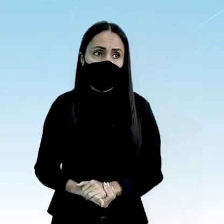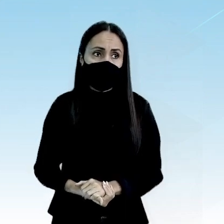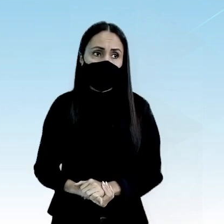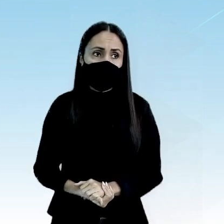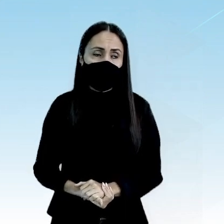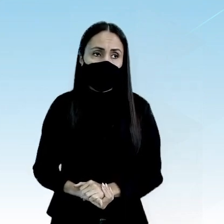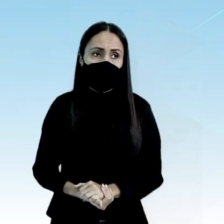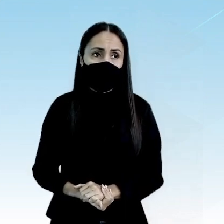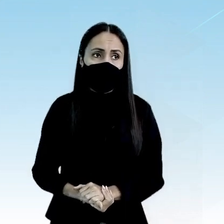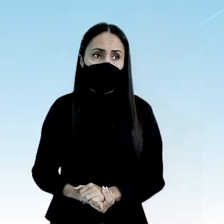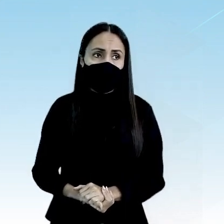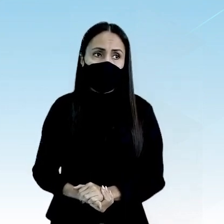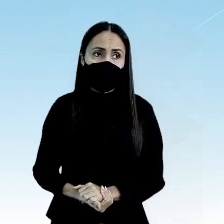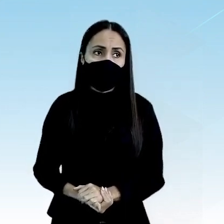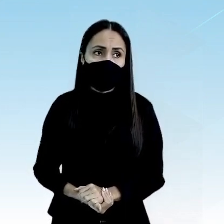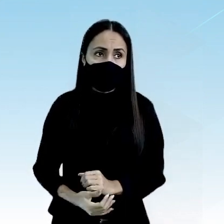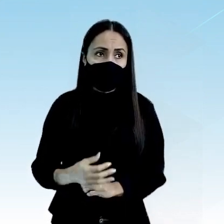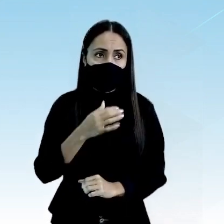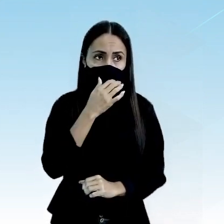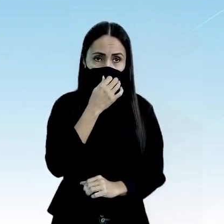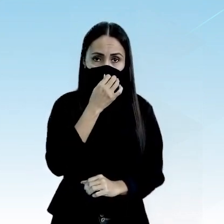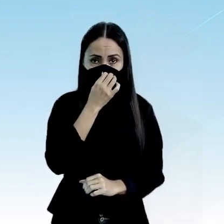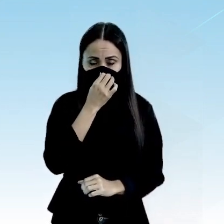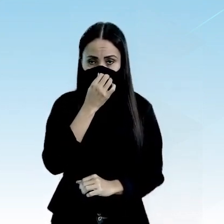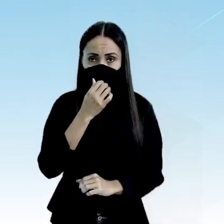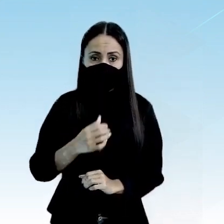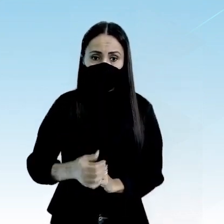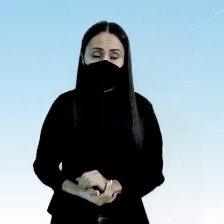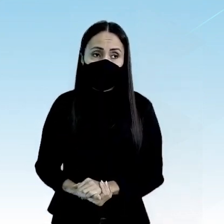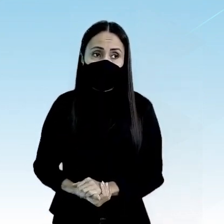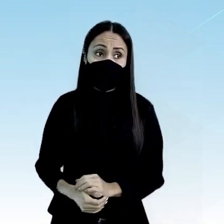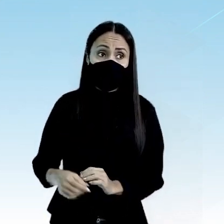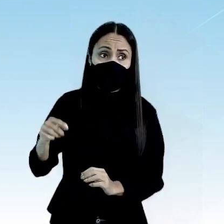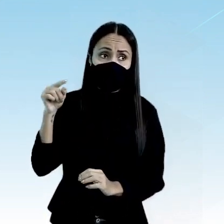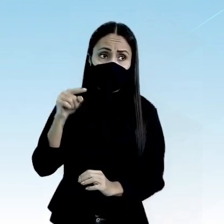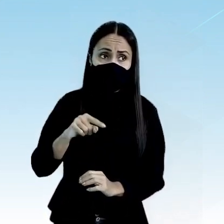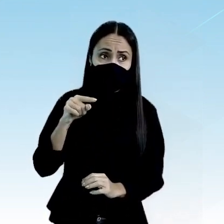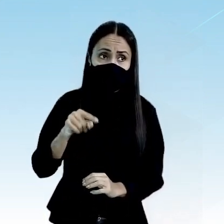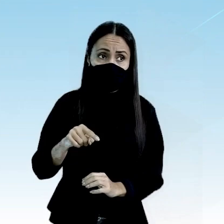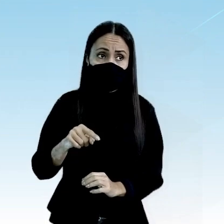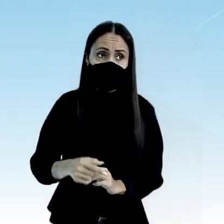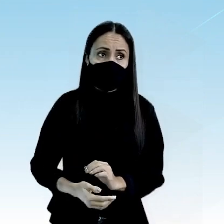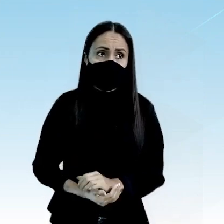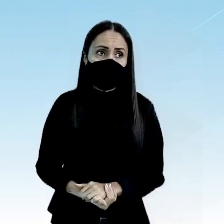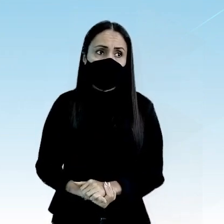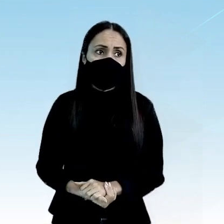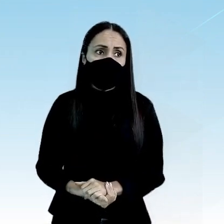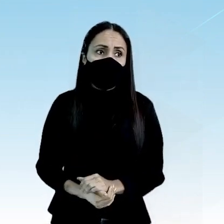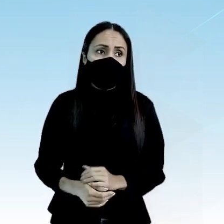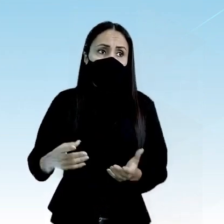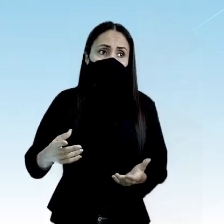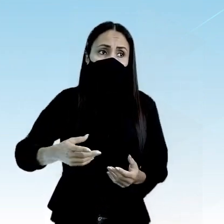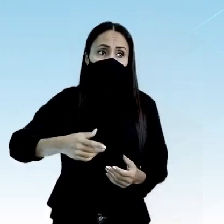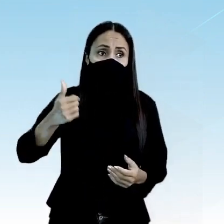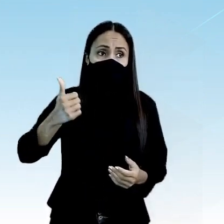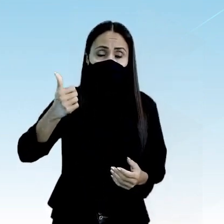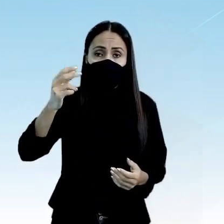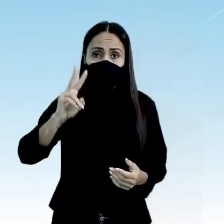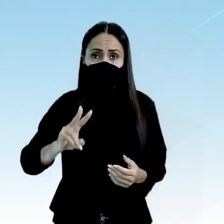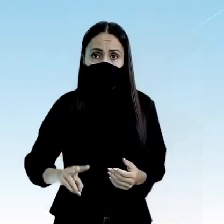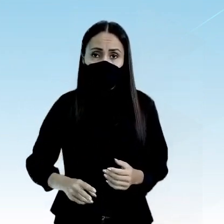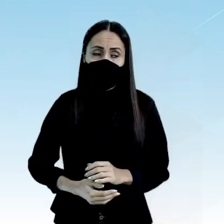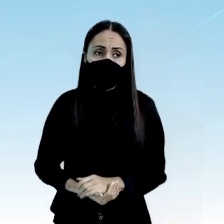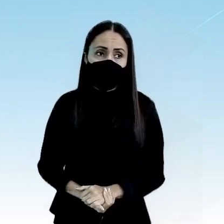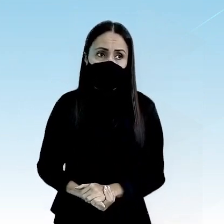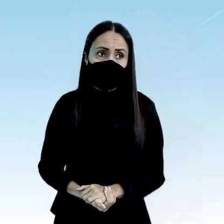né? Movida a vapor. Foi lá que se viram pela primeira vez as